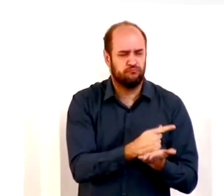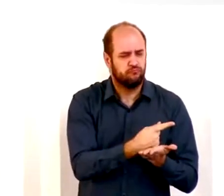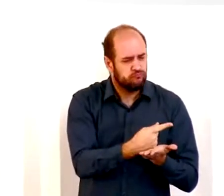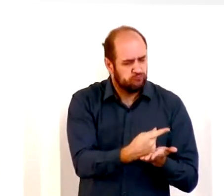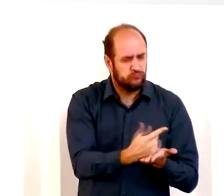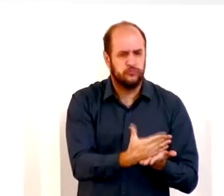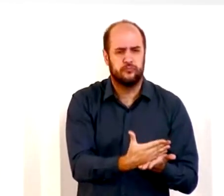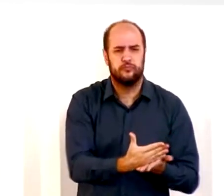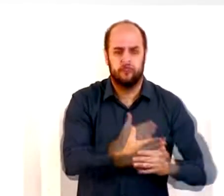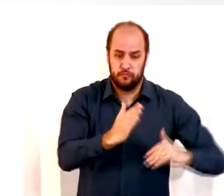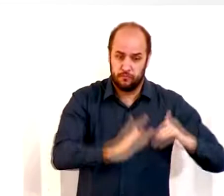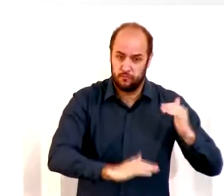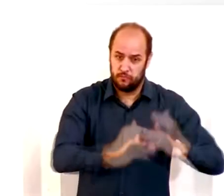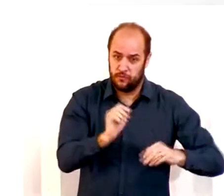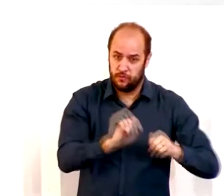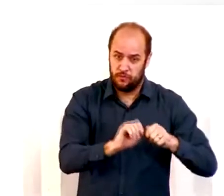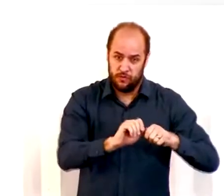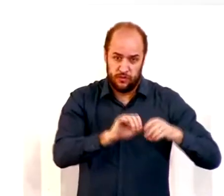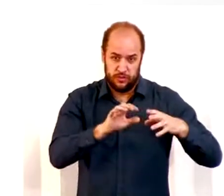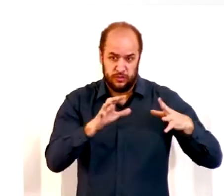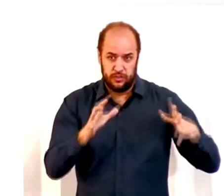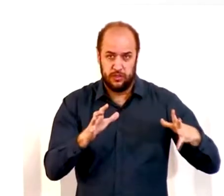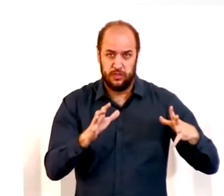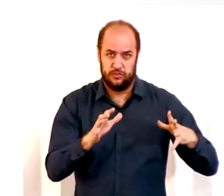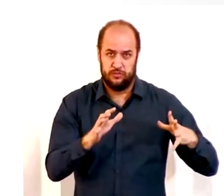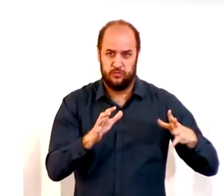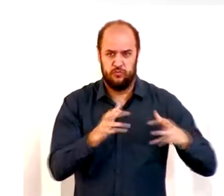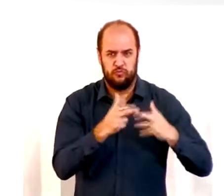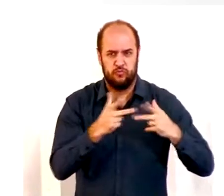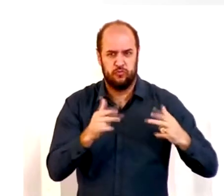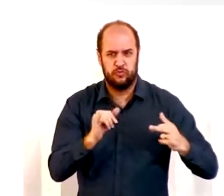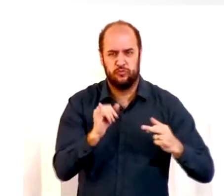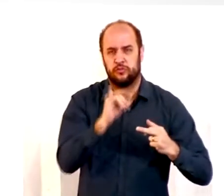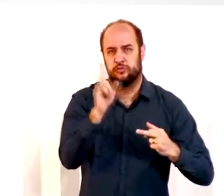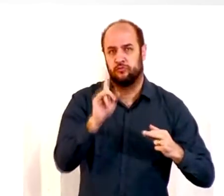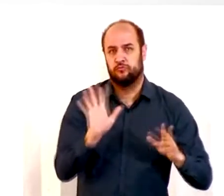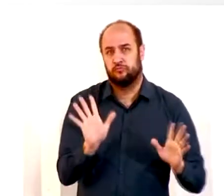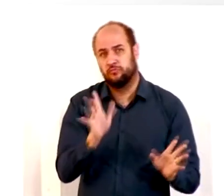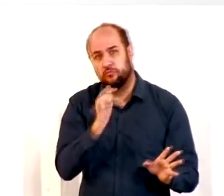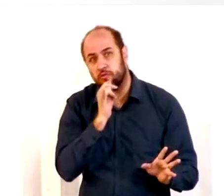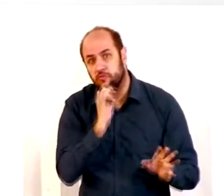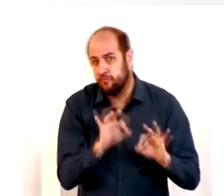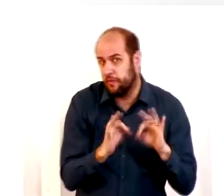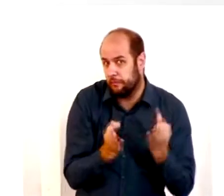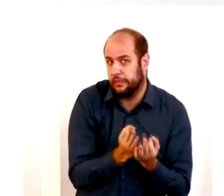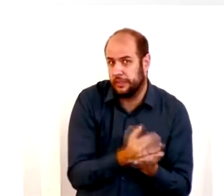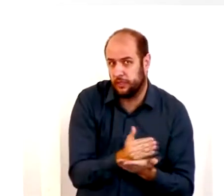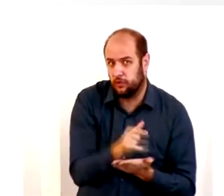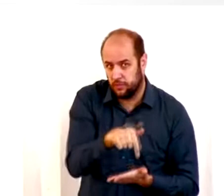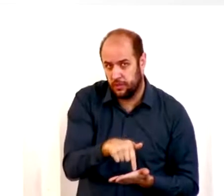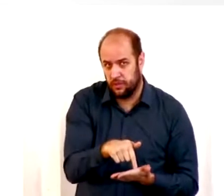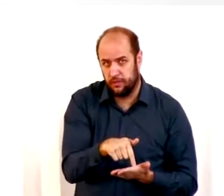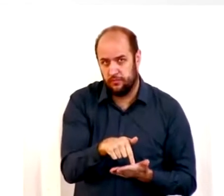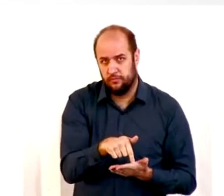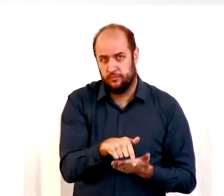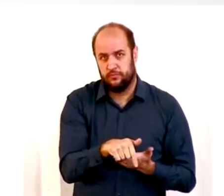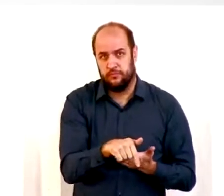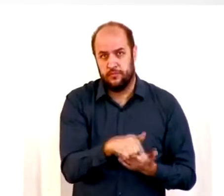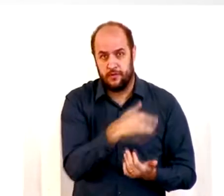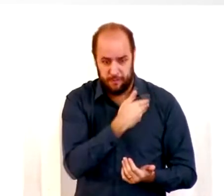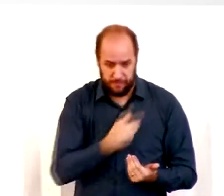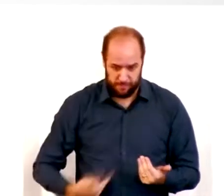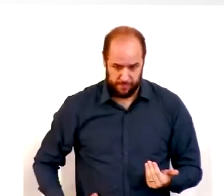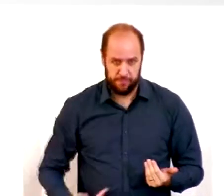temos a criação, eu diria, de algumas coisas fundamentais, como, por exemplo, a família, o Estado de Israel e os